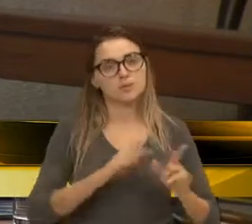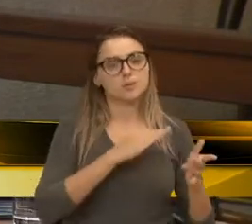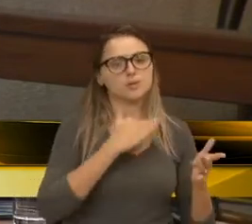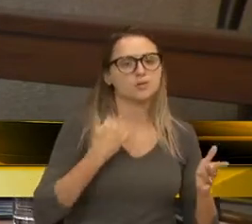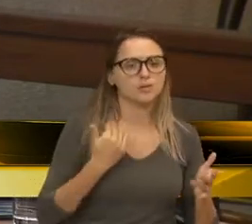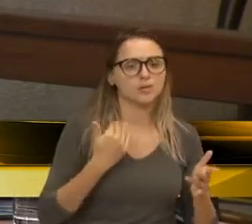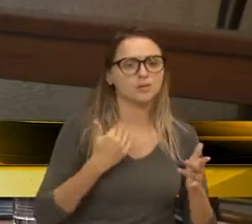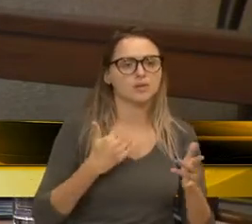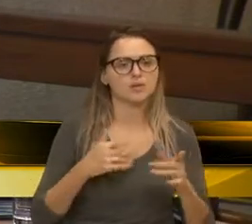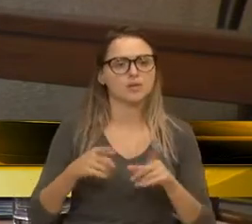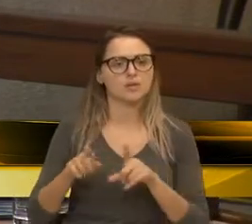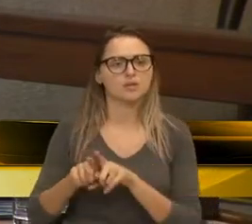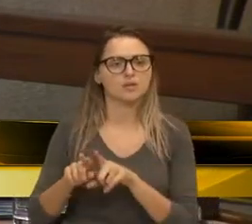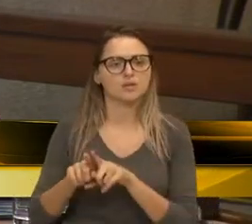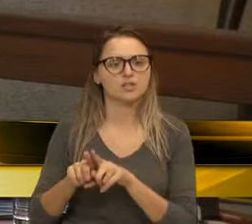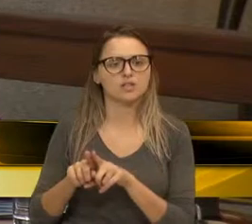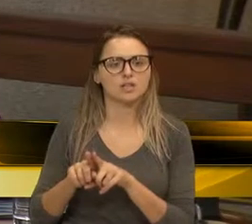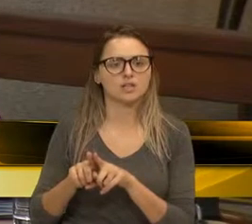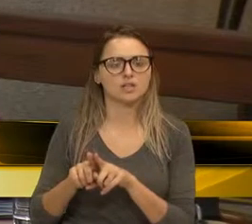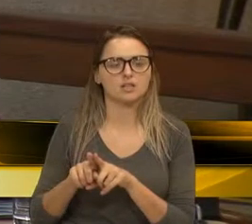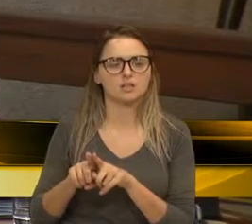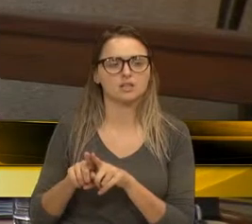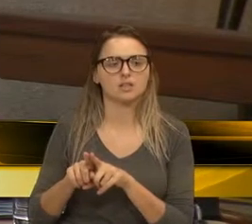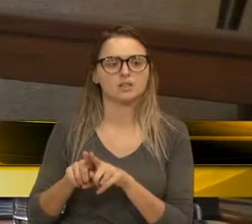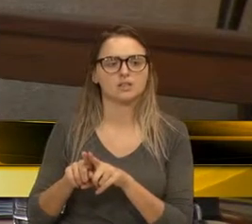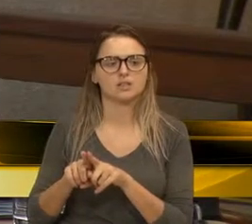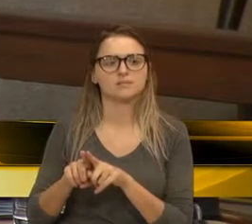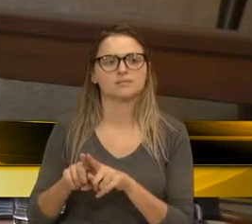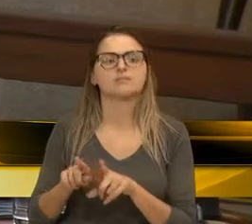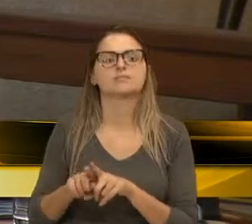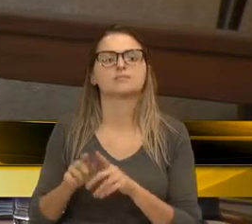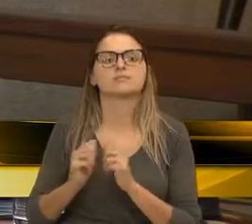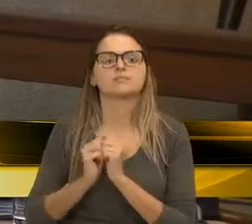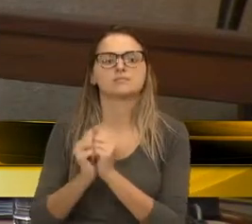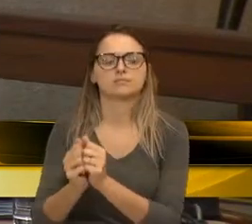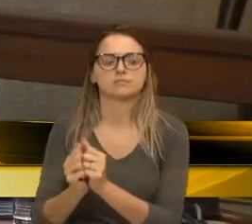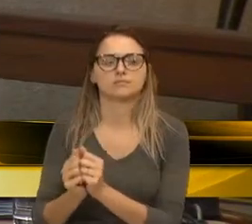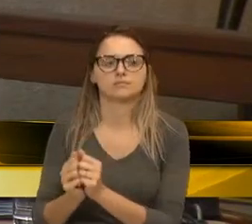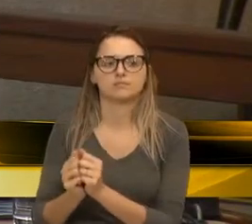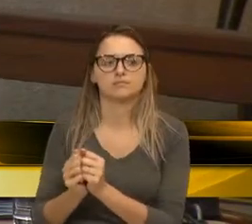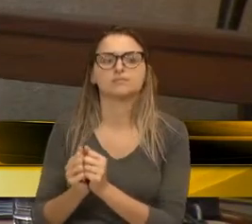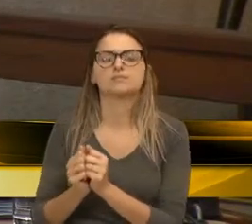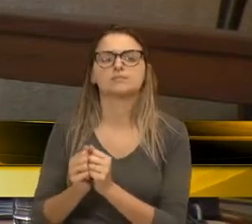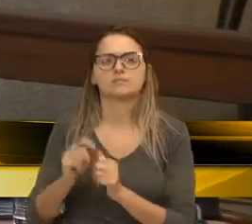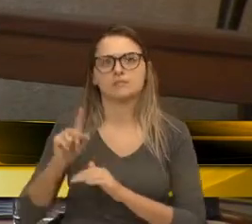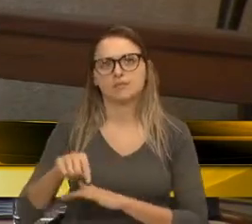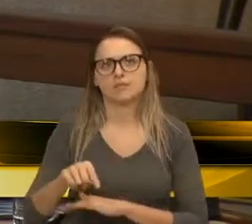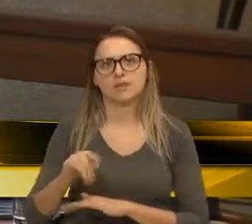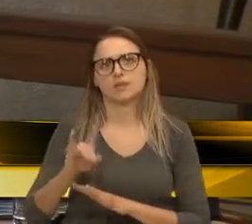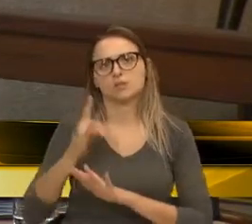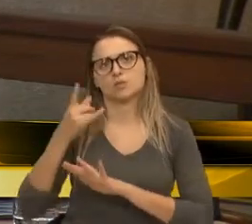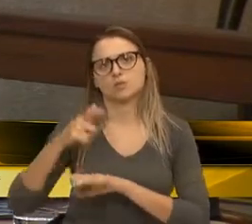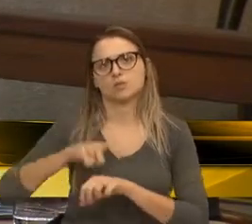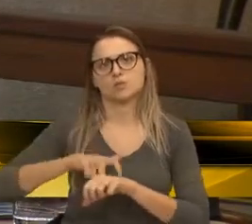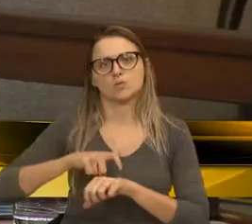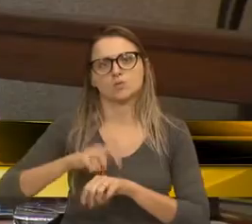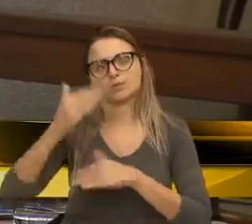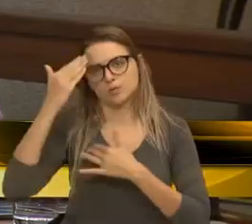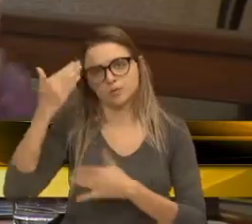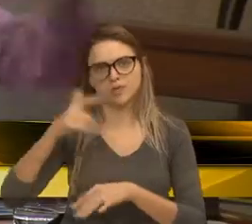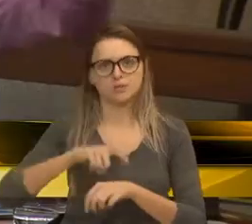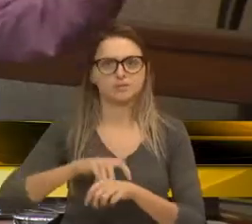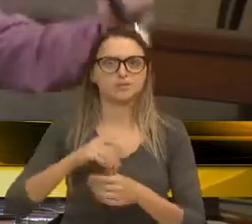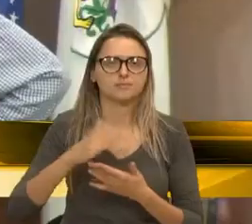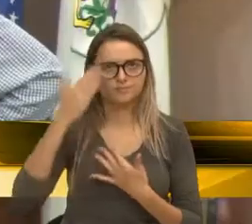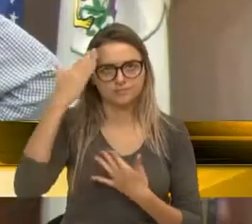né, de ter podido ajudar as pessoas ainda no seu último momento. Obrigado pela parte.